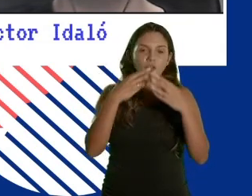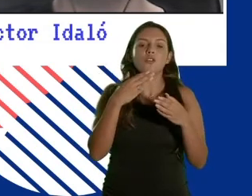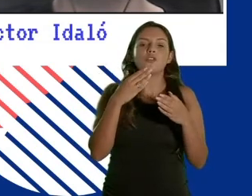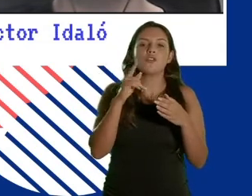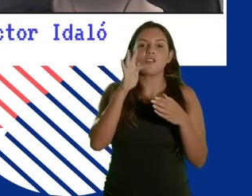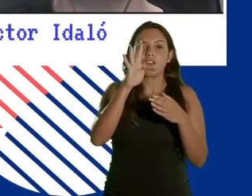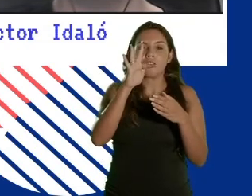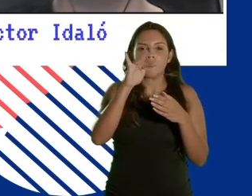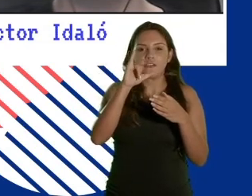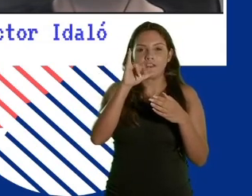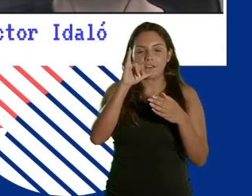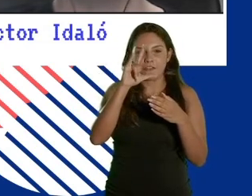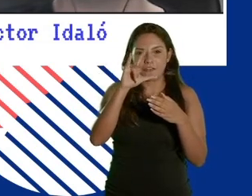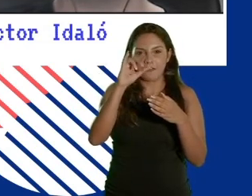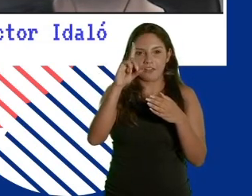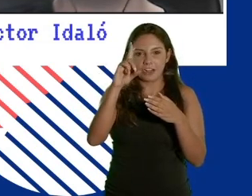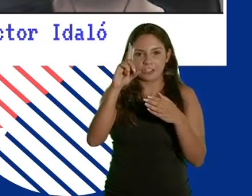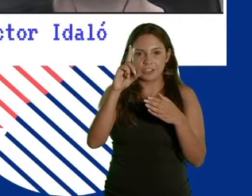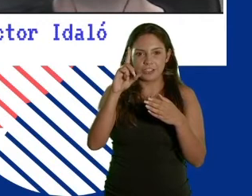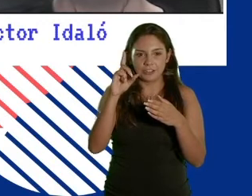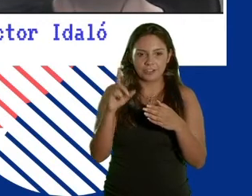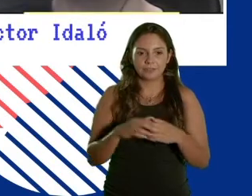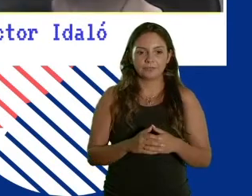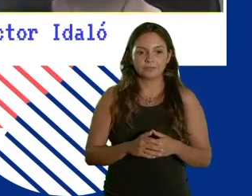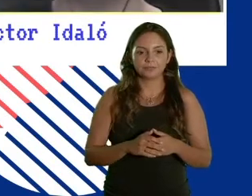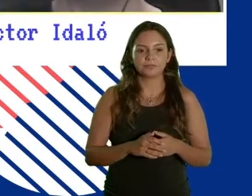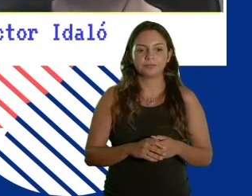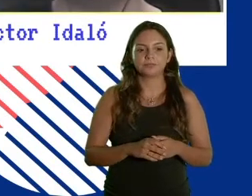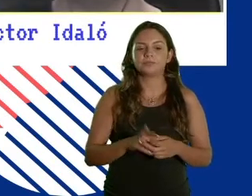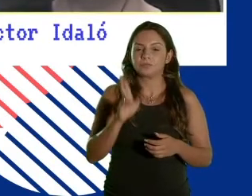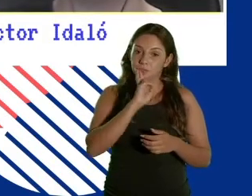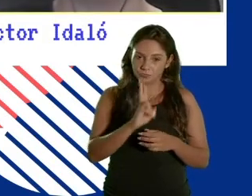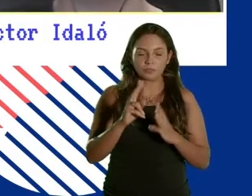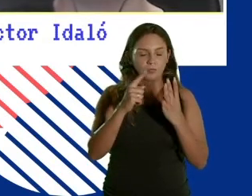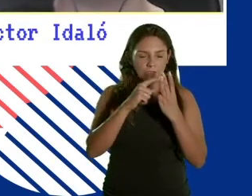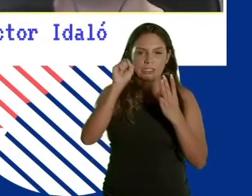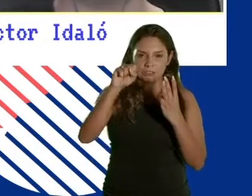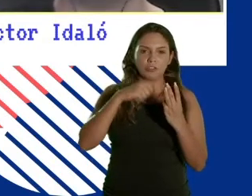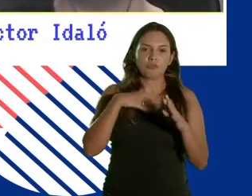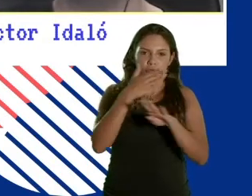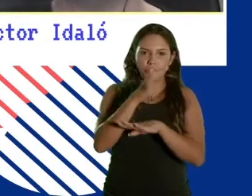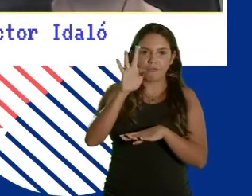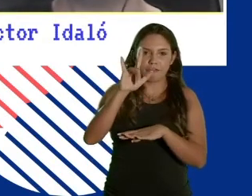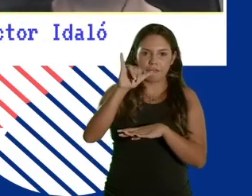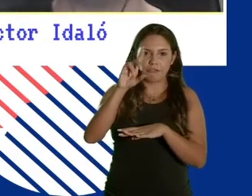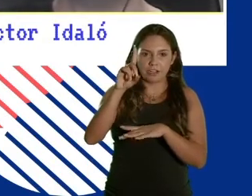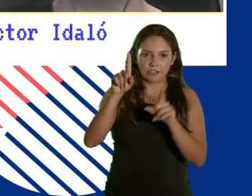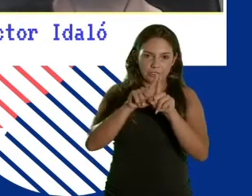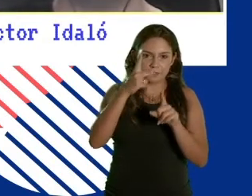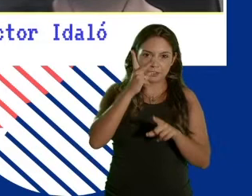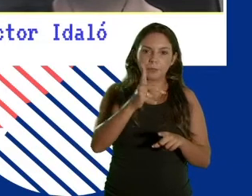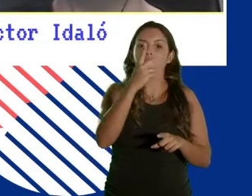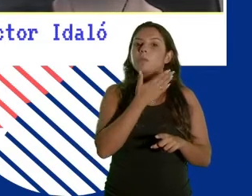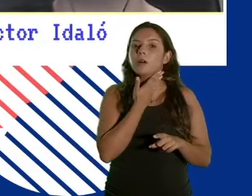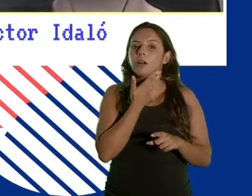da FLID esse ano, de Divinópolis. Isso mesmo, participei da FLID e participei também do Sempre um Papo,